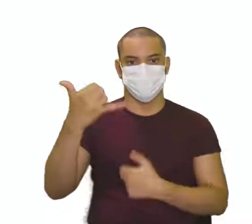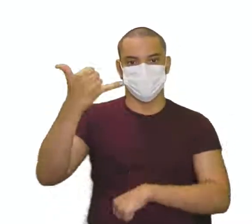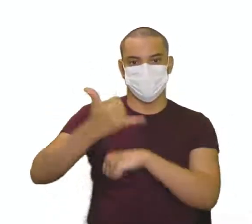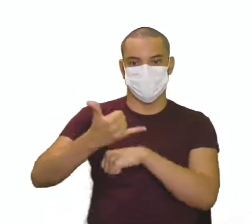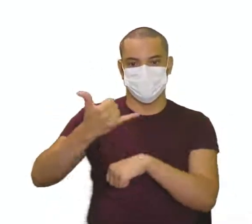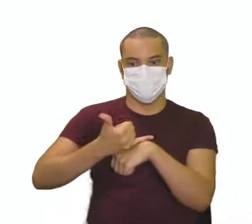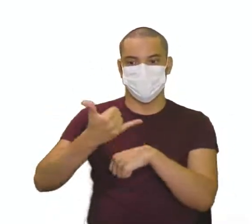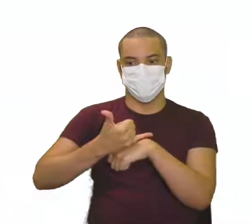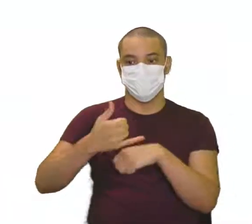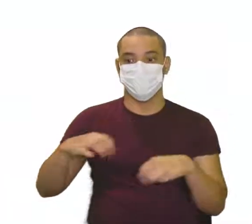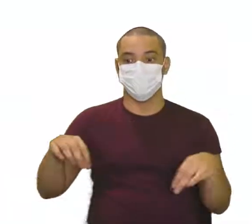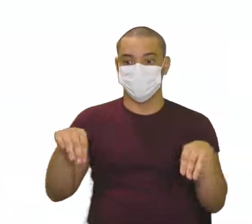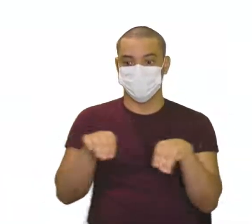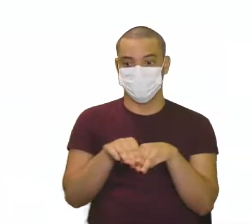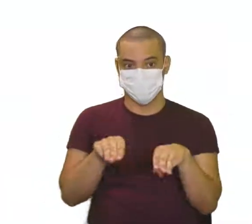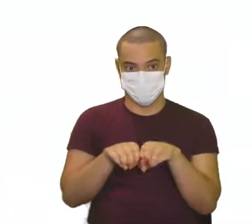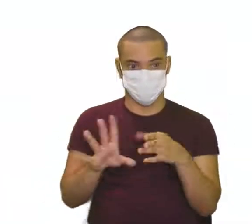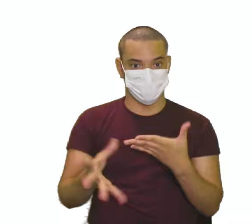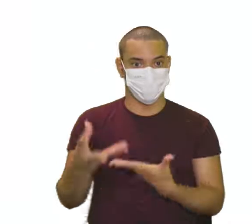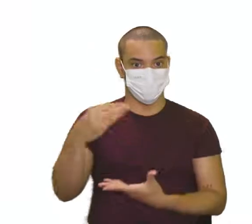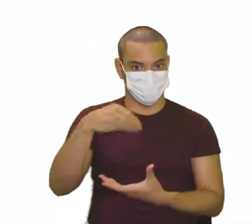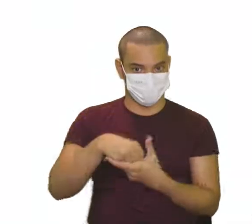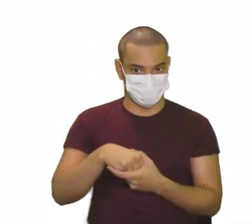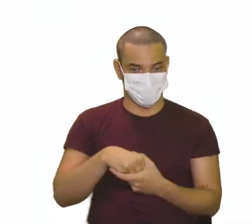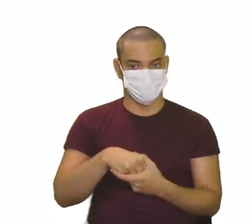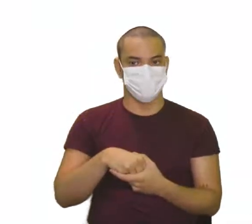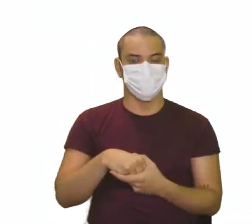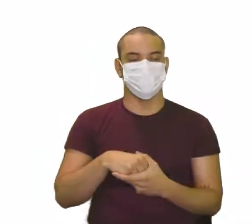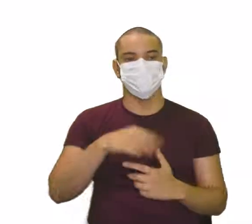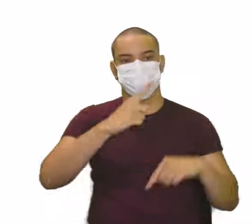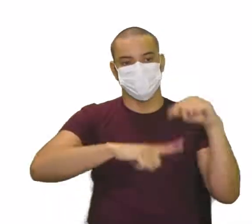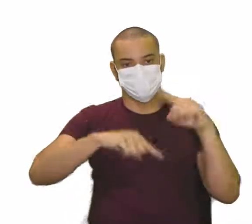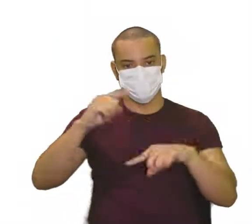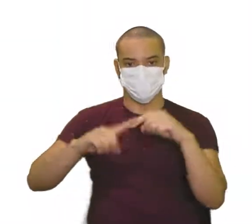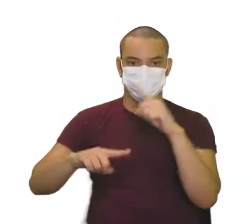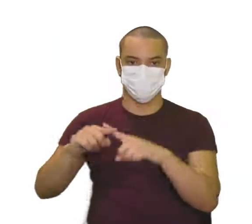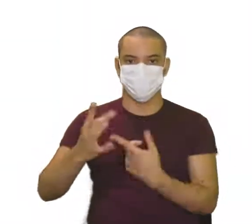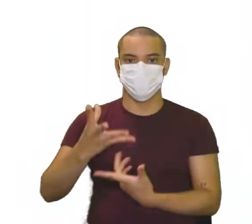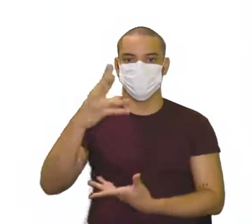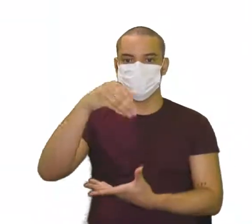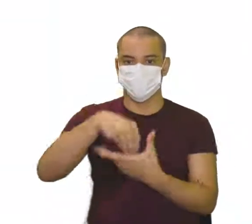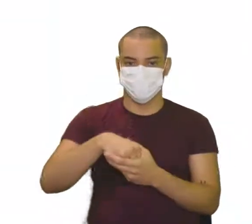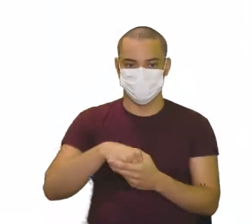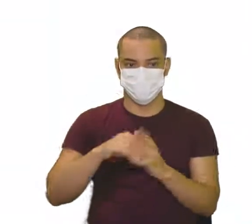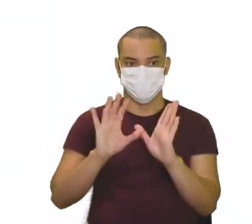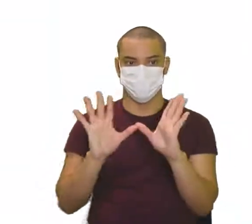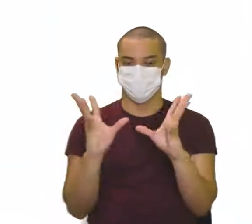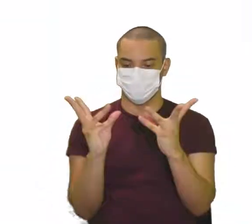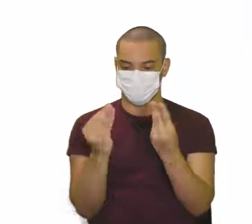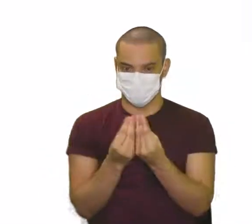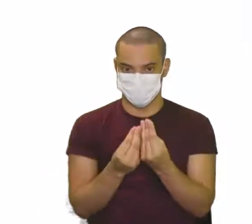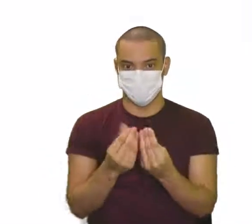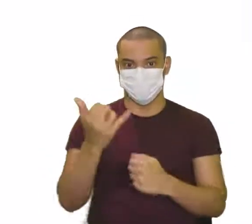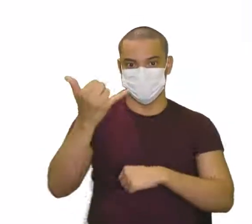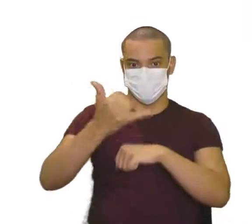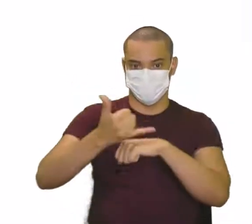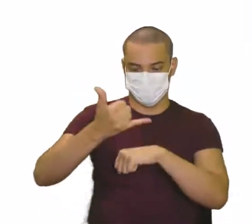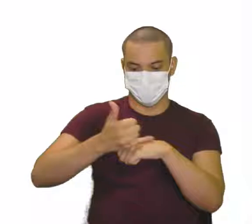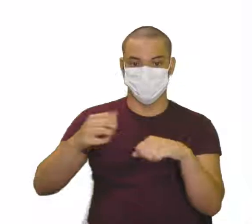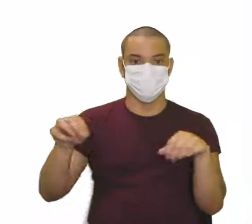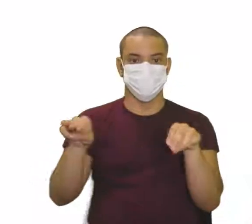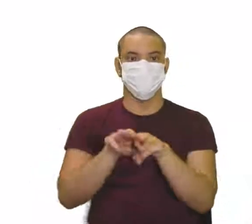substâncias ferromagnéticas. Bom, os materiais que são compostos aí por substâncias